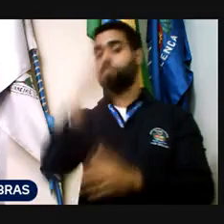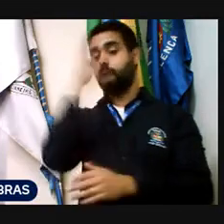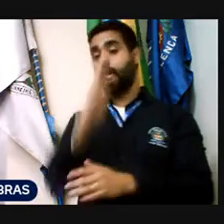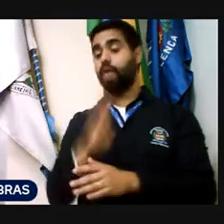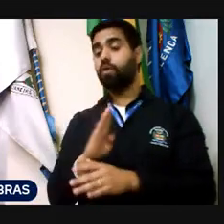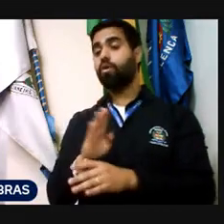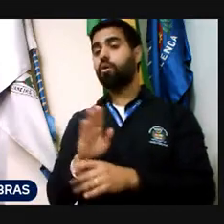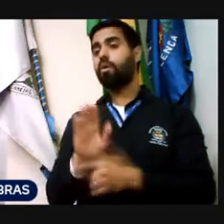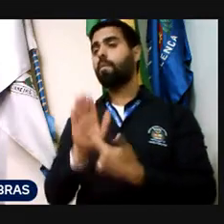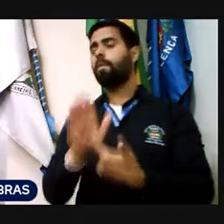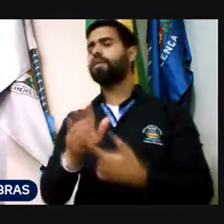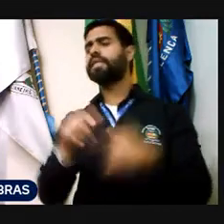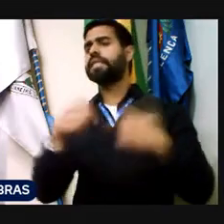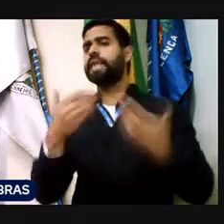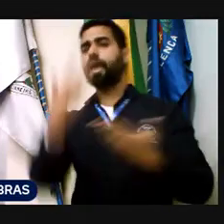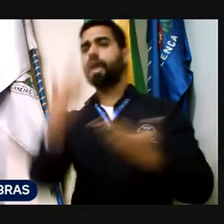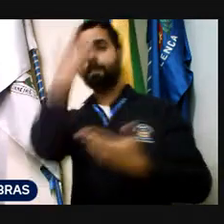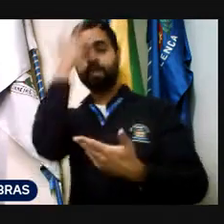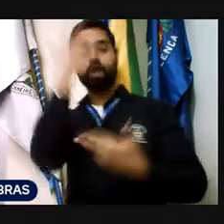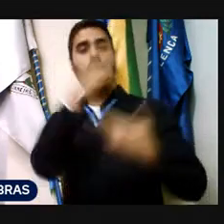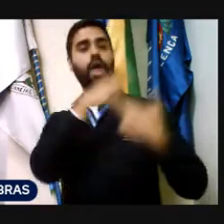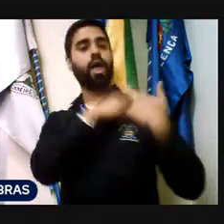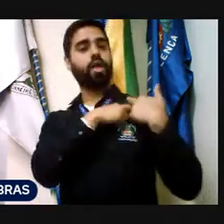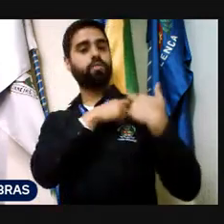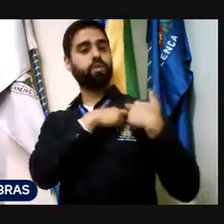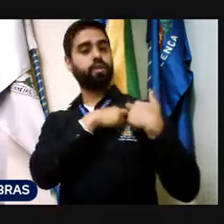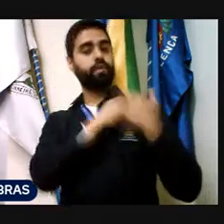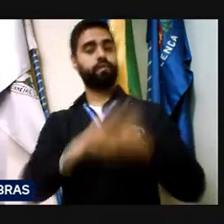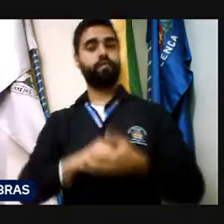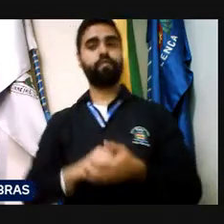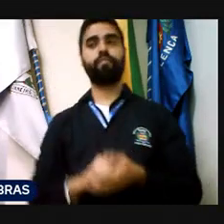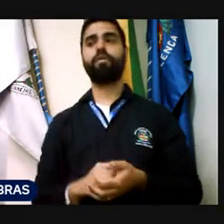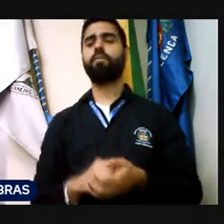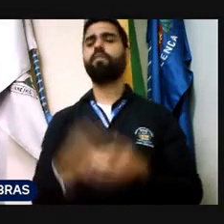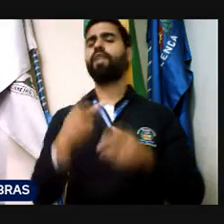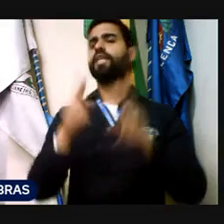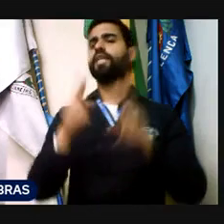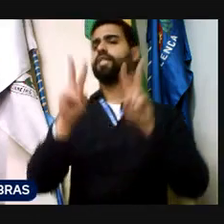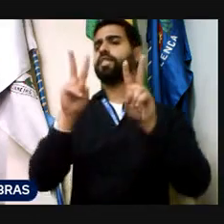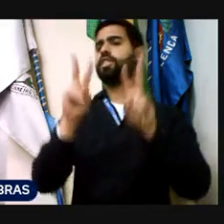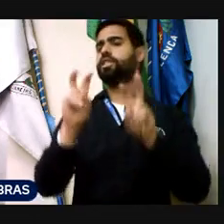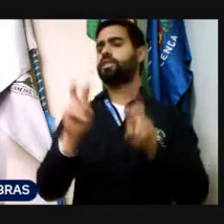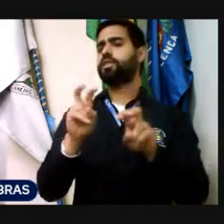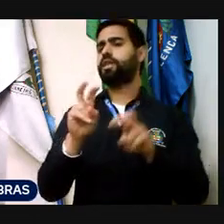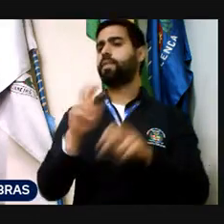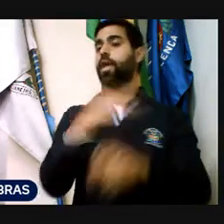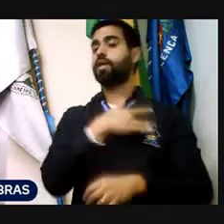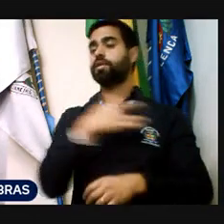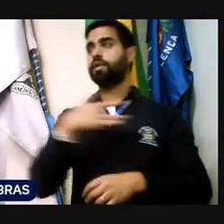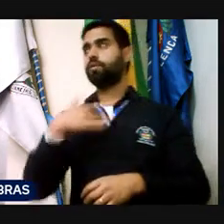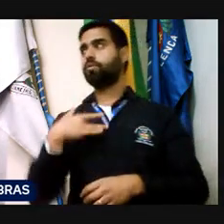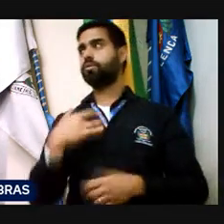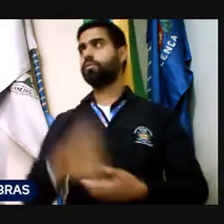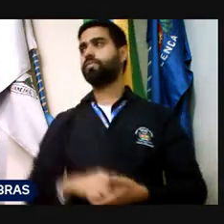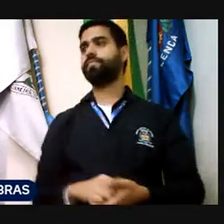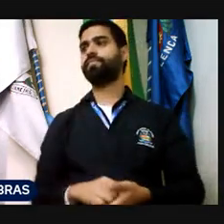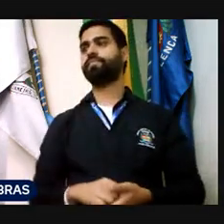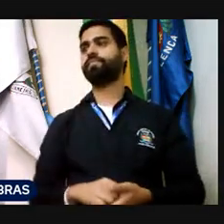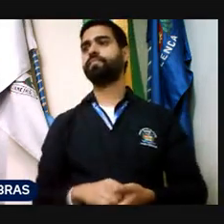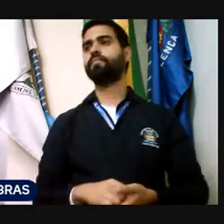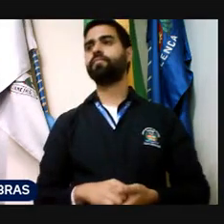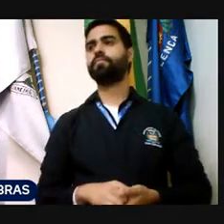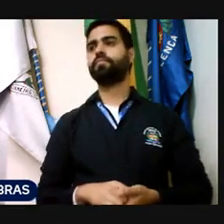estabelecem a competência concorrente dos entes federativos para tratarem de assuntos relacionados à saúde.